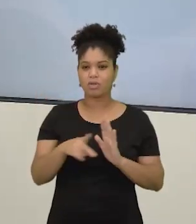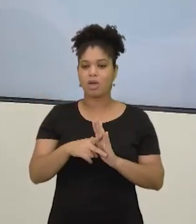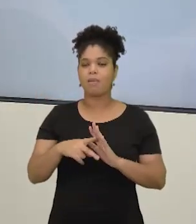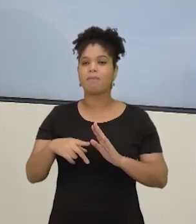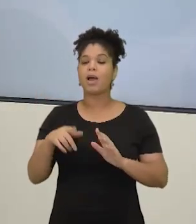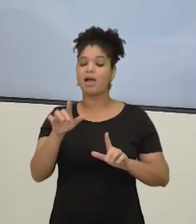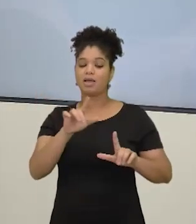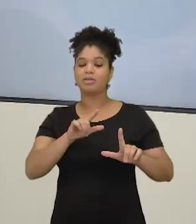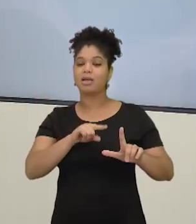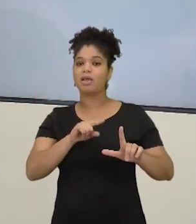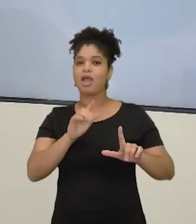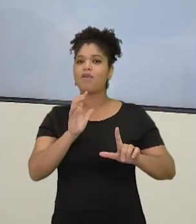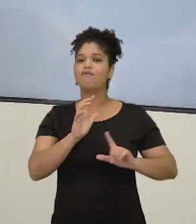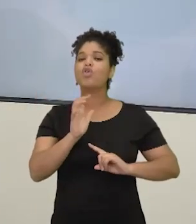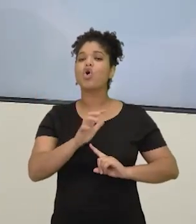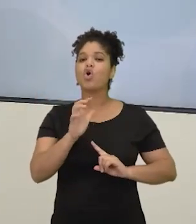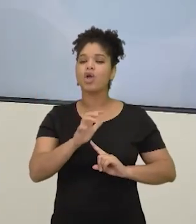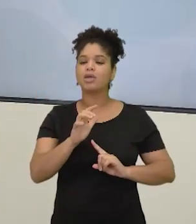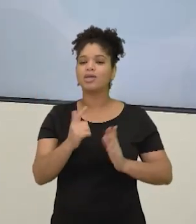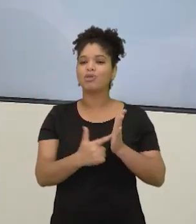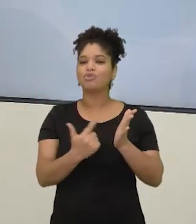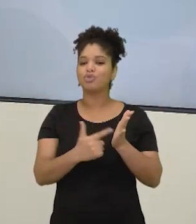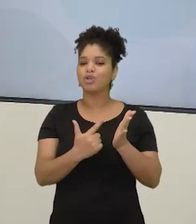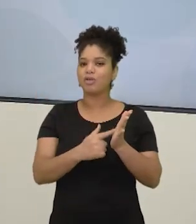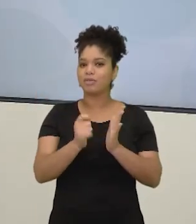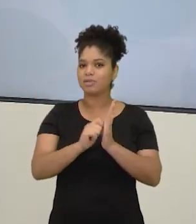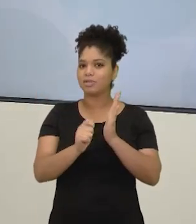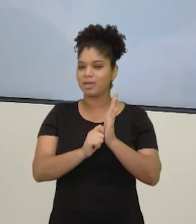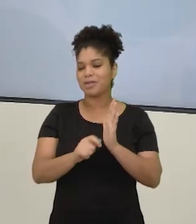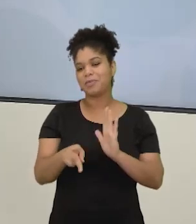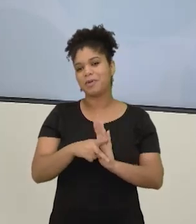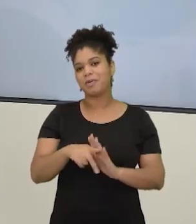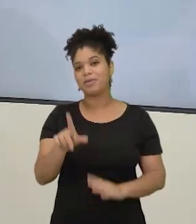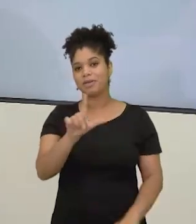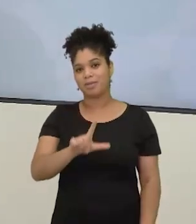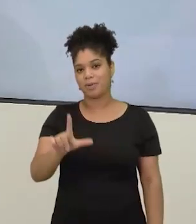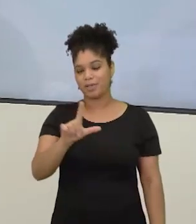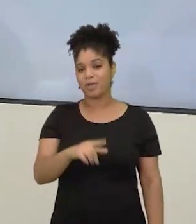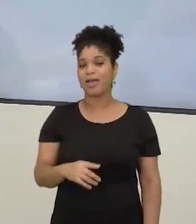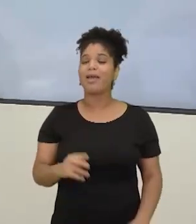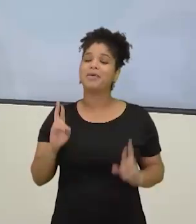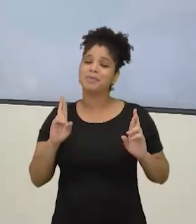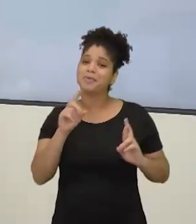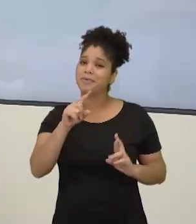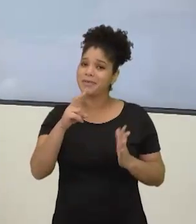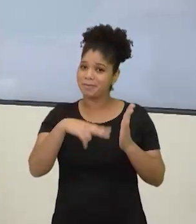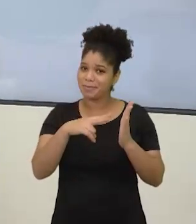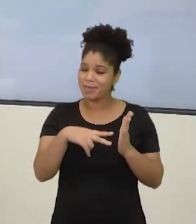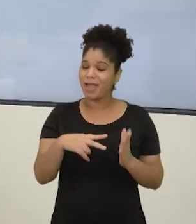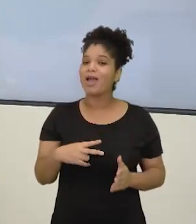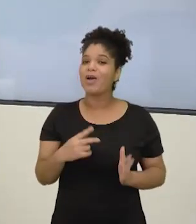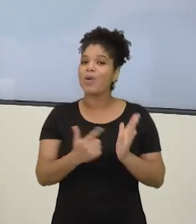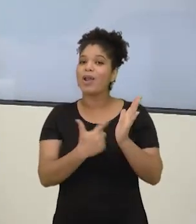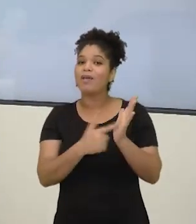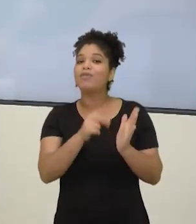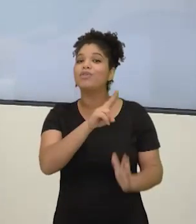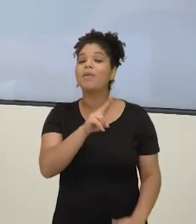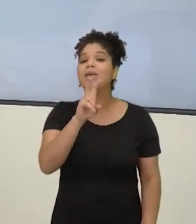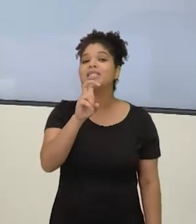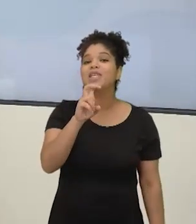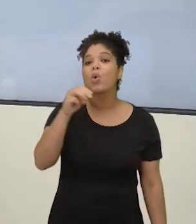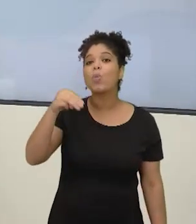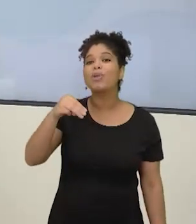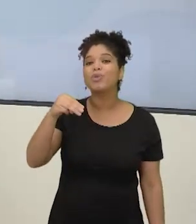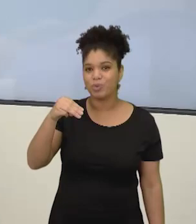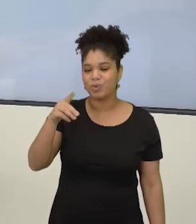história modifica a literatura. Foi essa um pouquinho da mensagem de hoje. E espero que vocês leiam 5 minutos, é maravilhoso. Pesquise José de Alencar, leiam